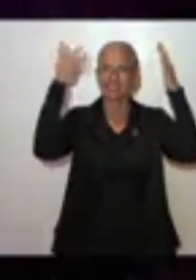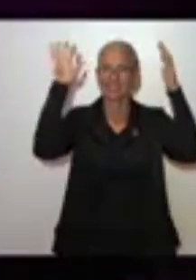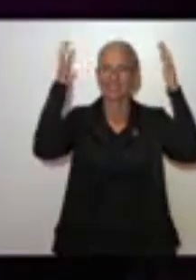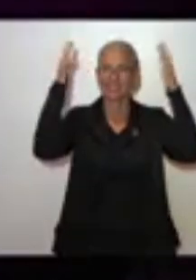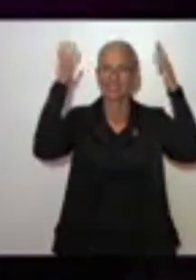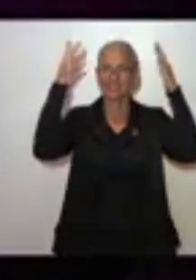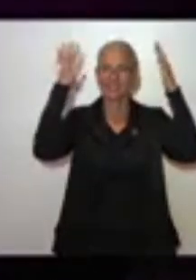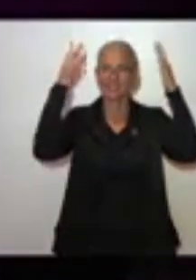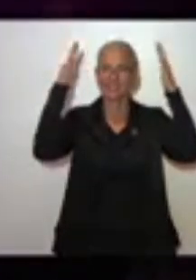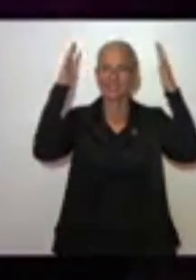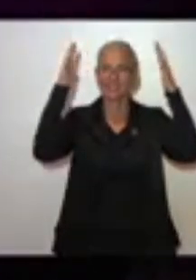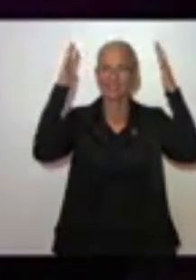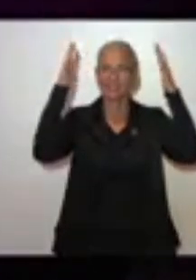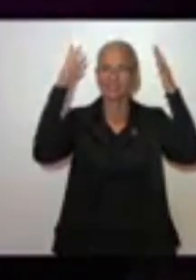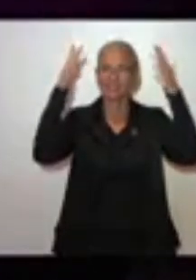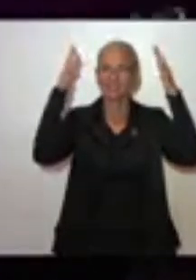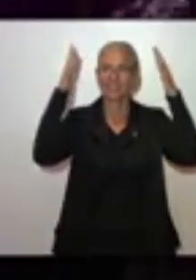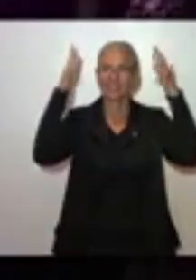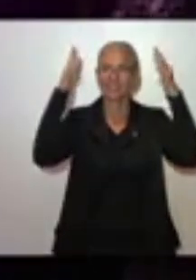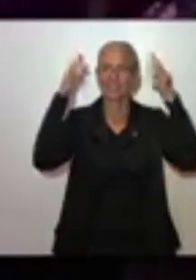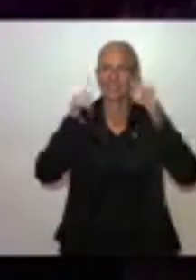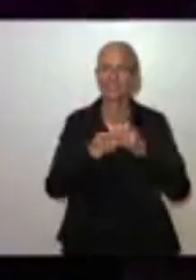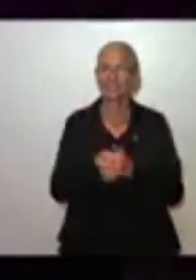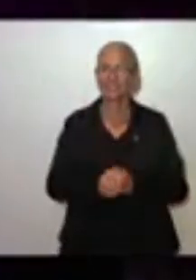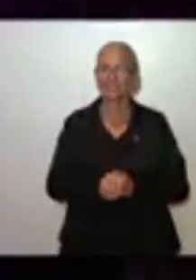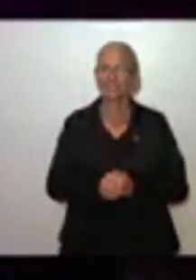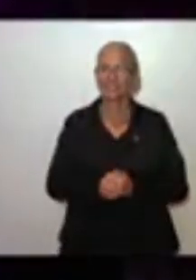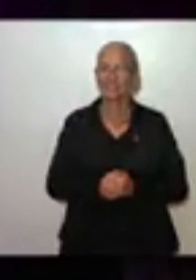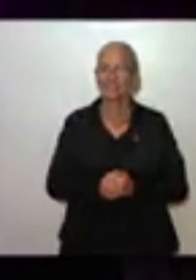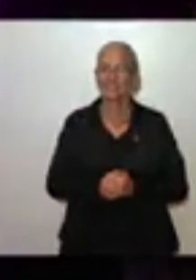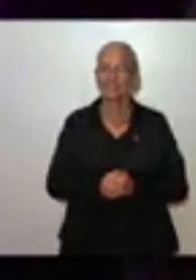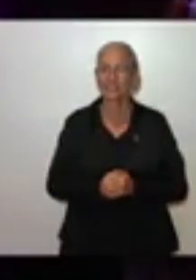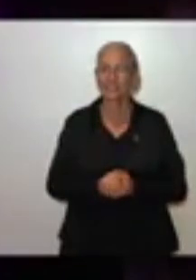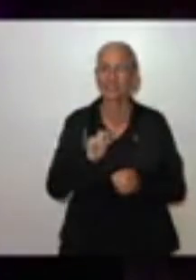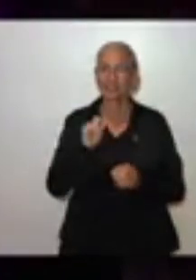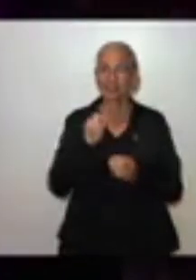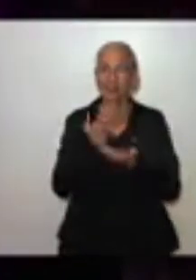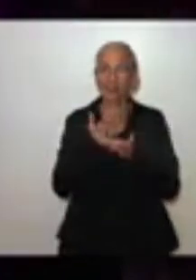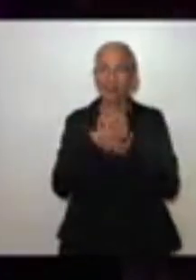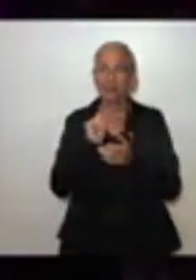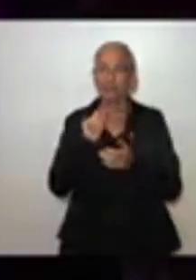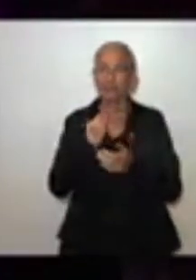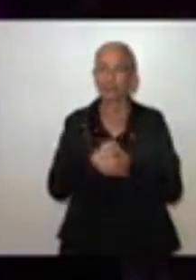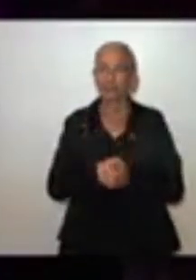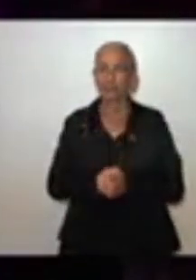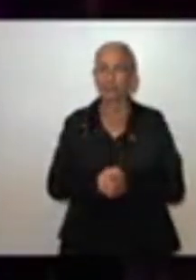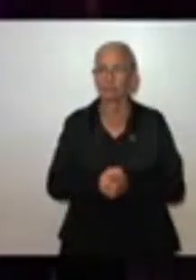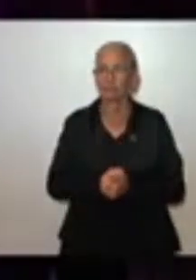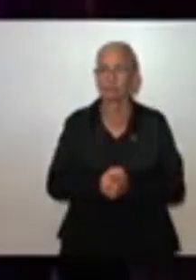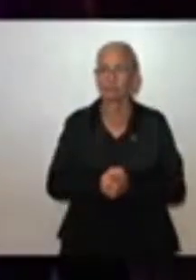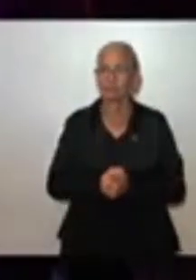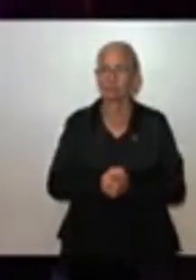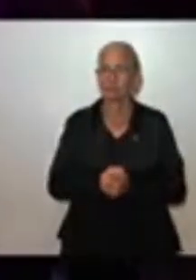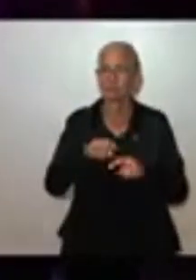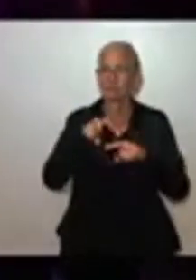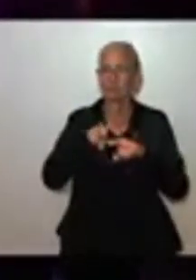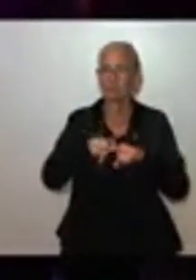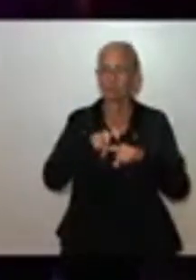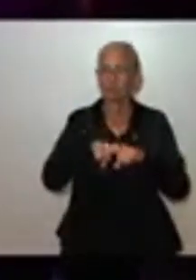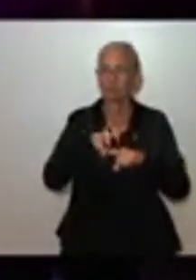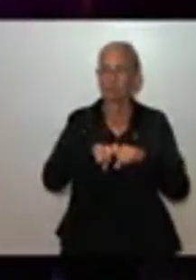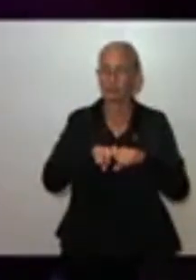e por gentilesa estamos quase terminando eu gostaria que vocês permanecessem